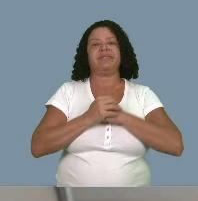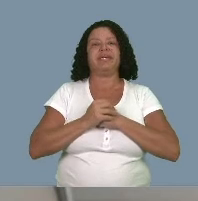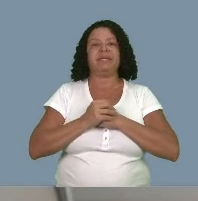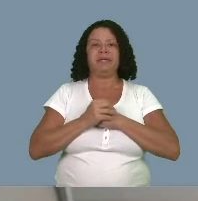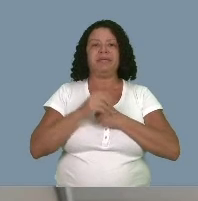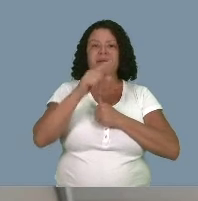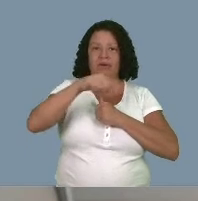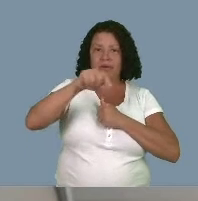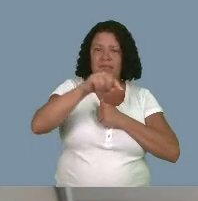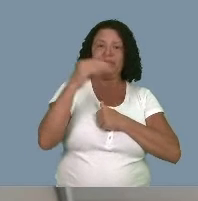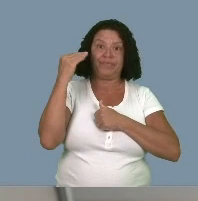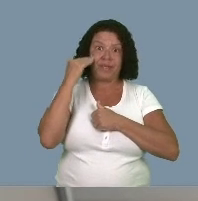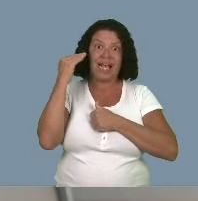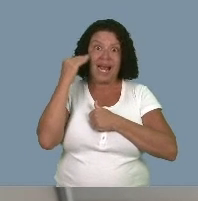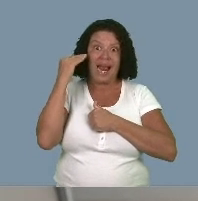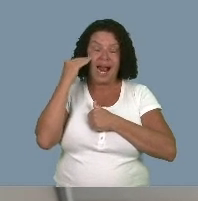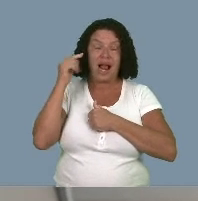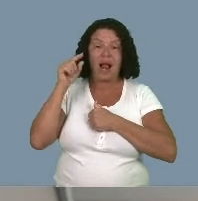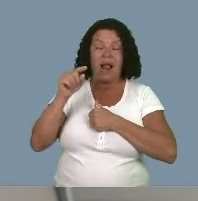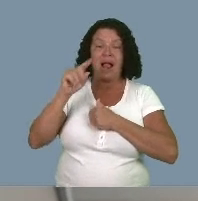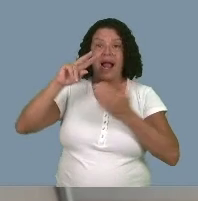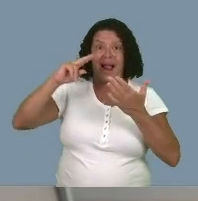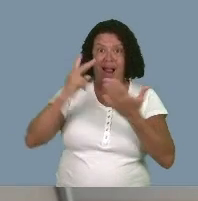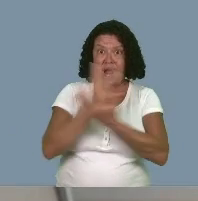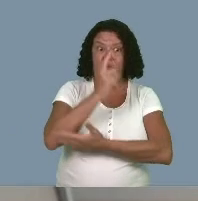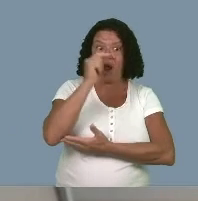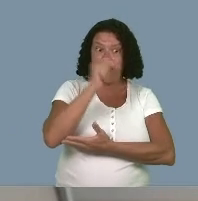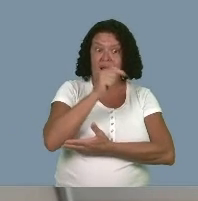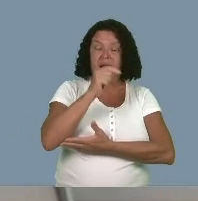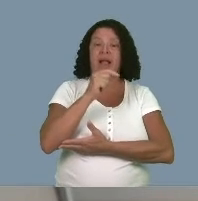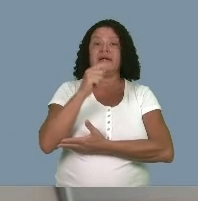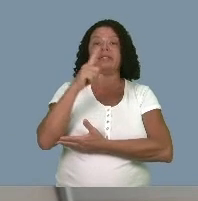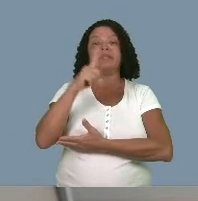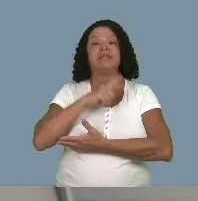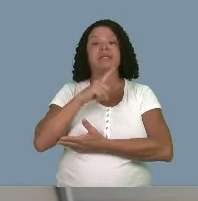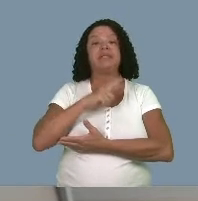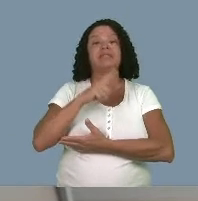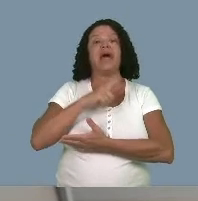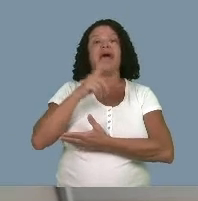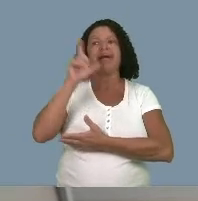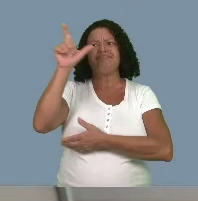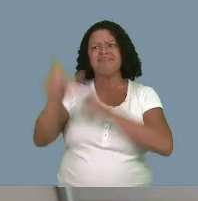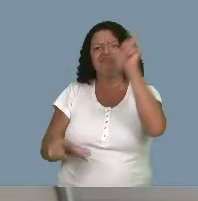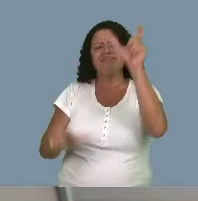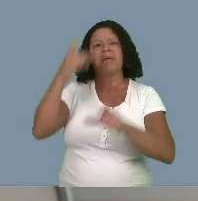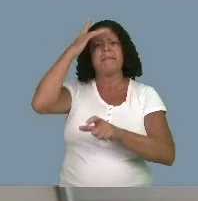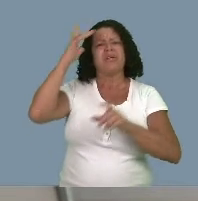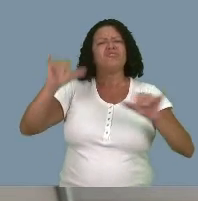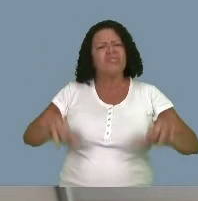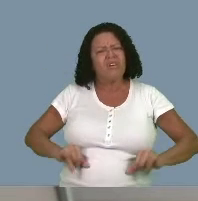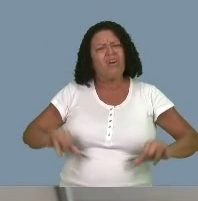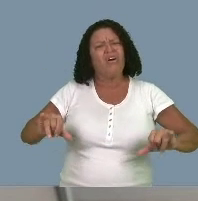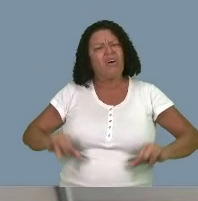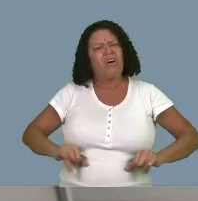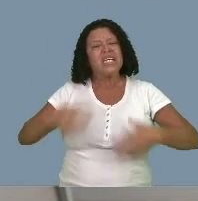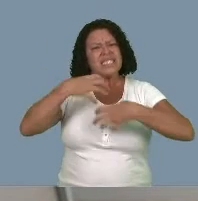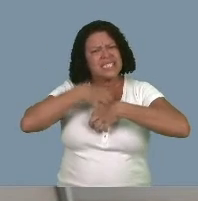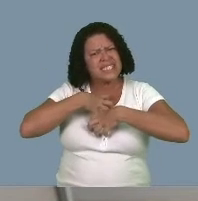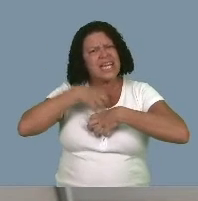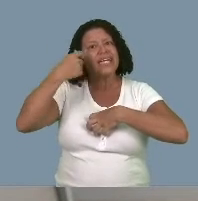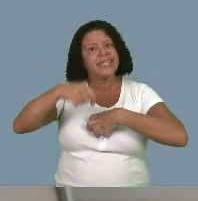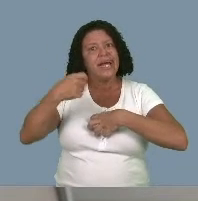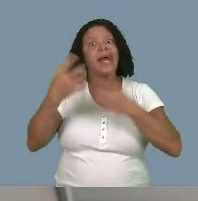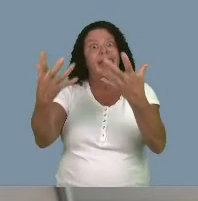Ele continua: a providência atende aos apelos dos sofredores que sentem necessidade de